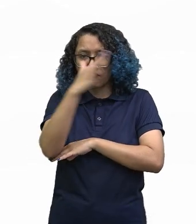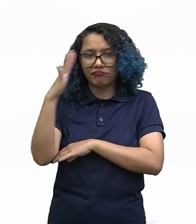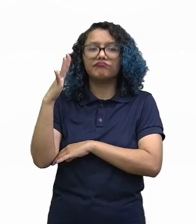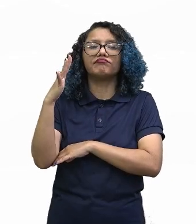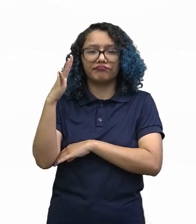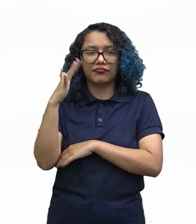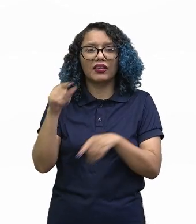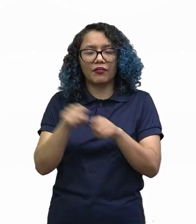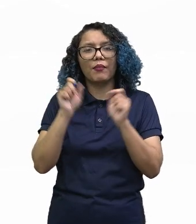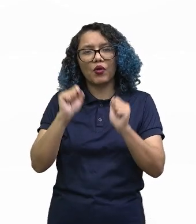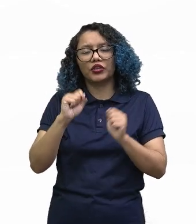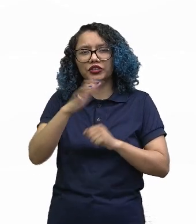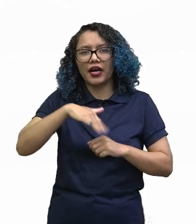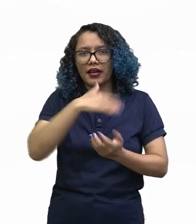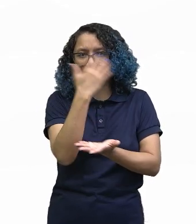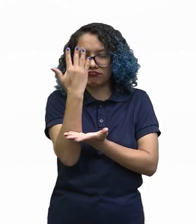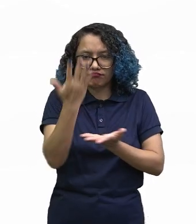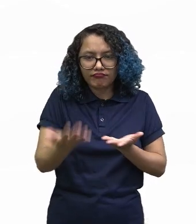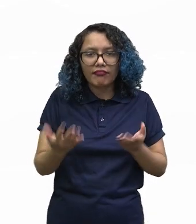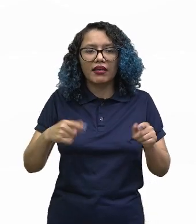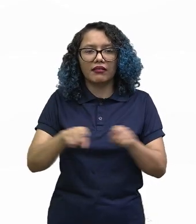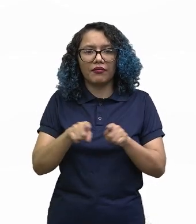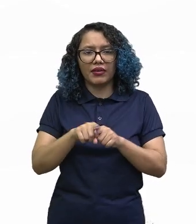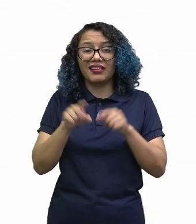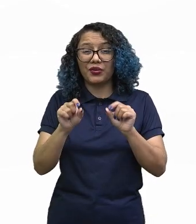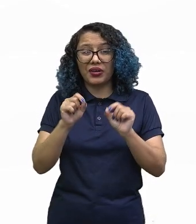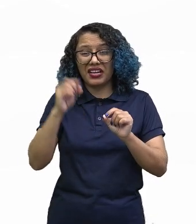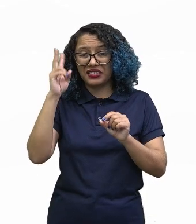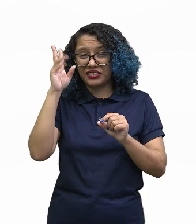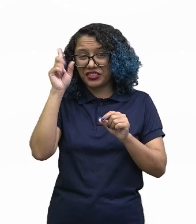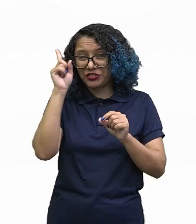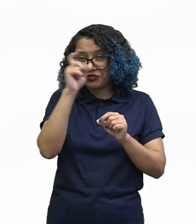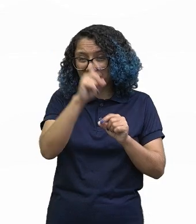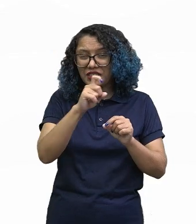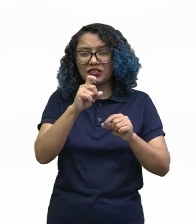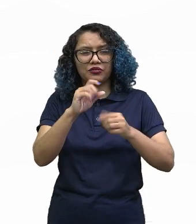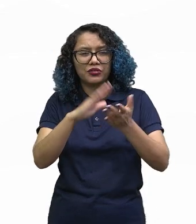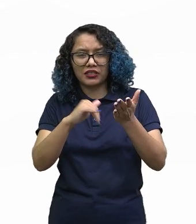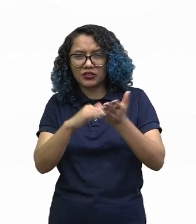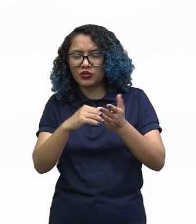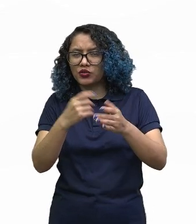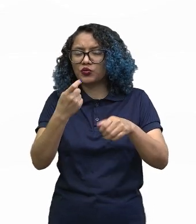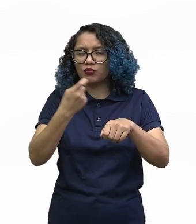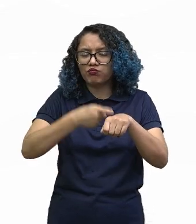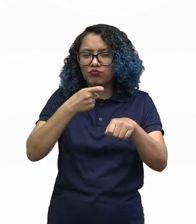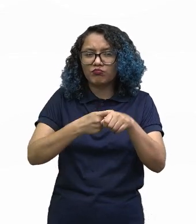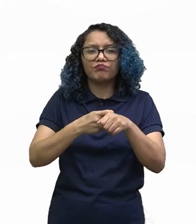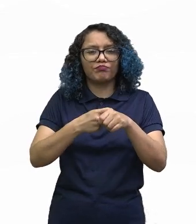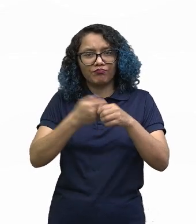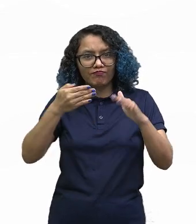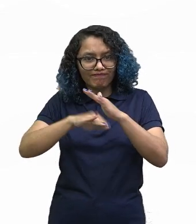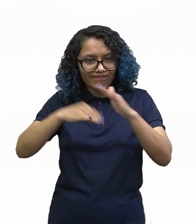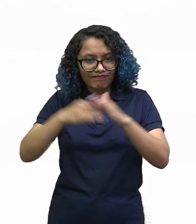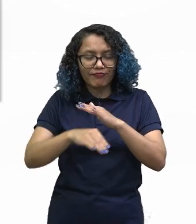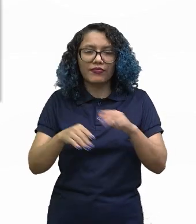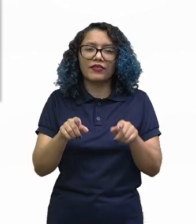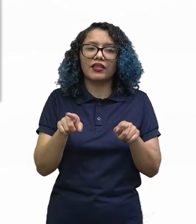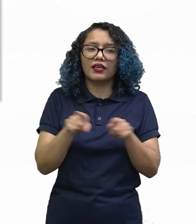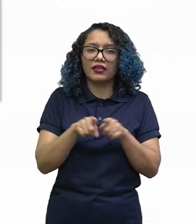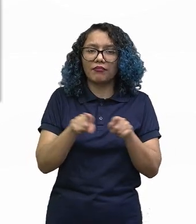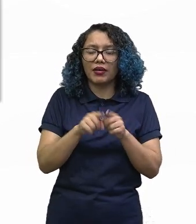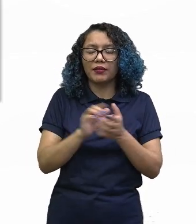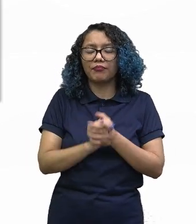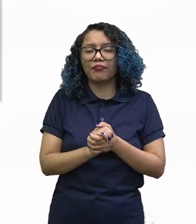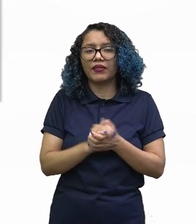a dificuldade logística de armazenar os seus resíduos sólidos. Dentre as principais